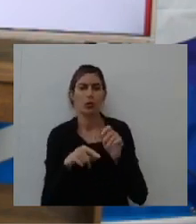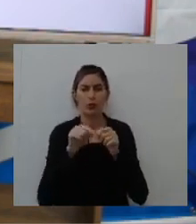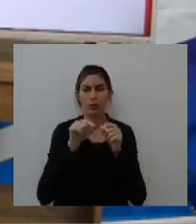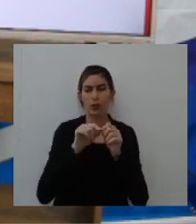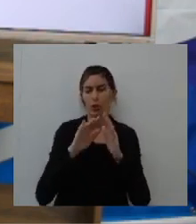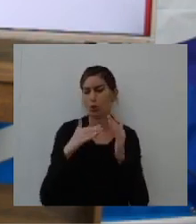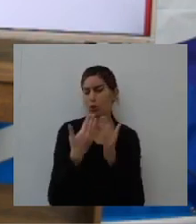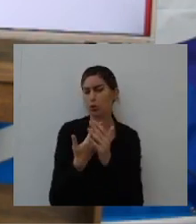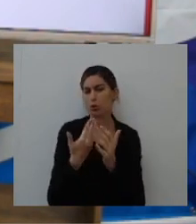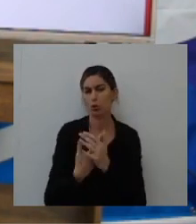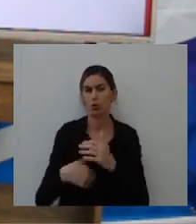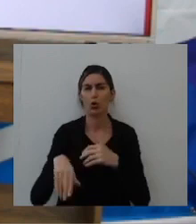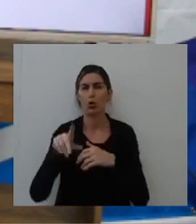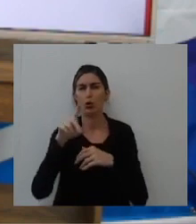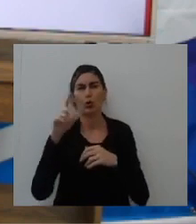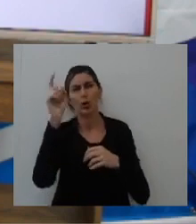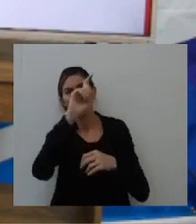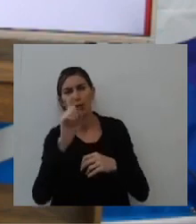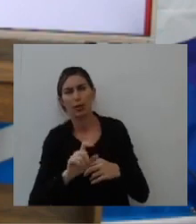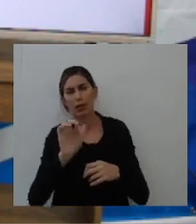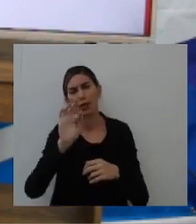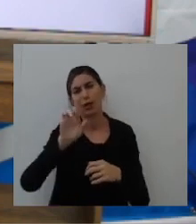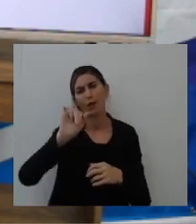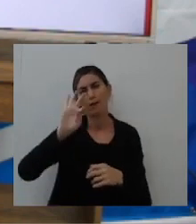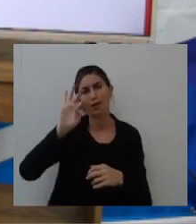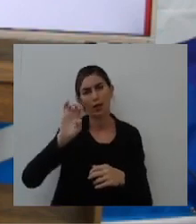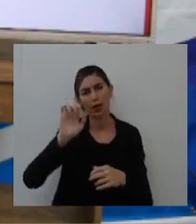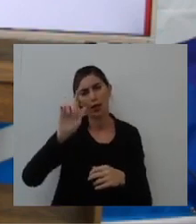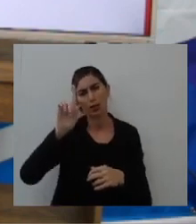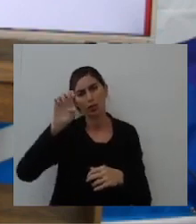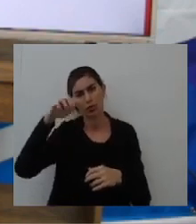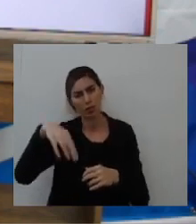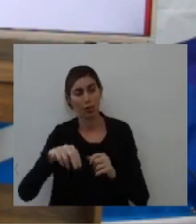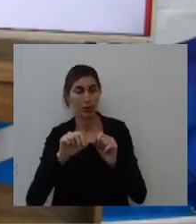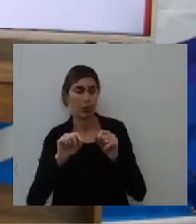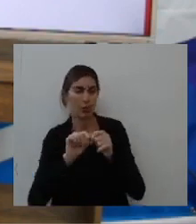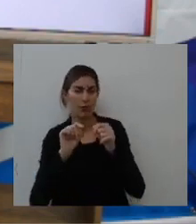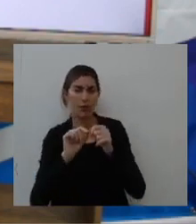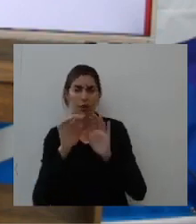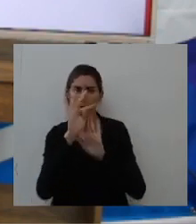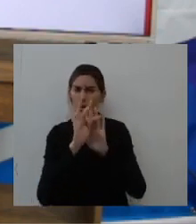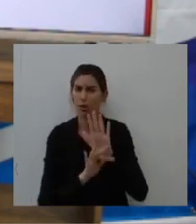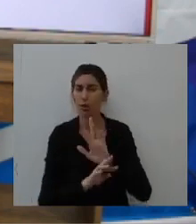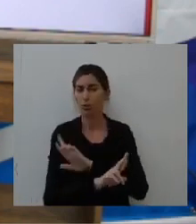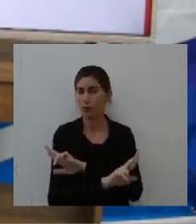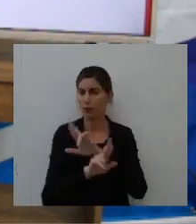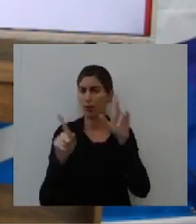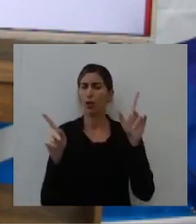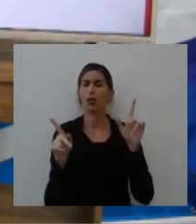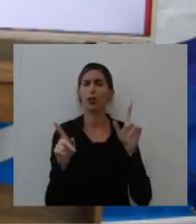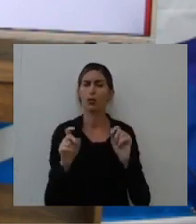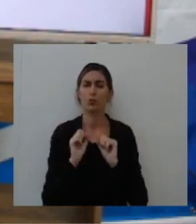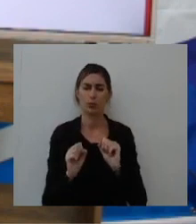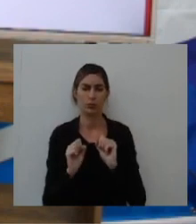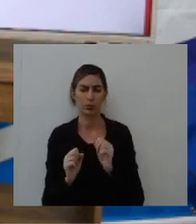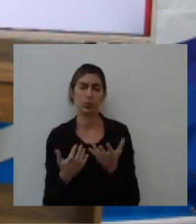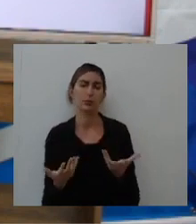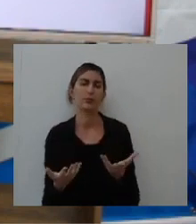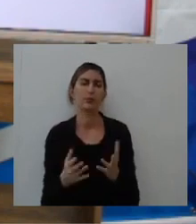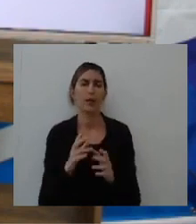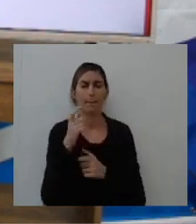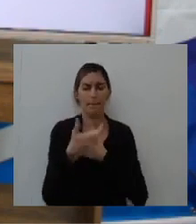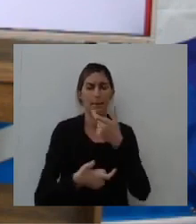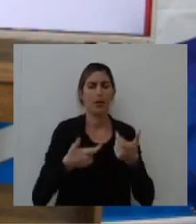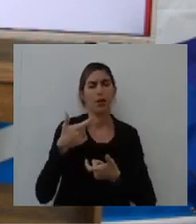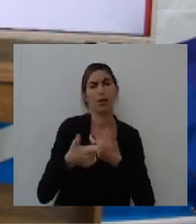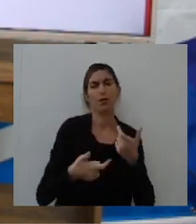na escola, vou pegar aqui o Grafitagem na escola, ele poderia ter sido feito um texto completamente diferente. E aí, se as